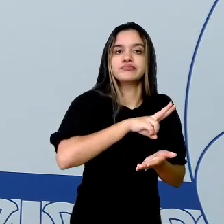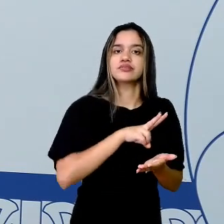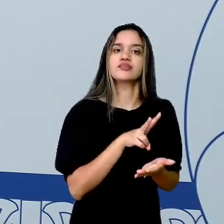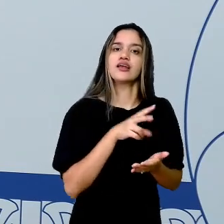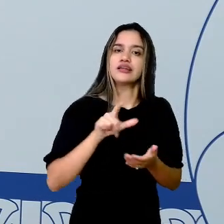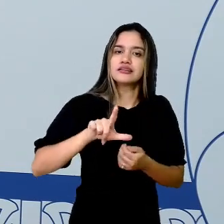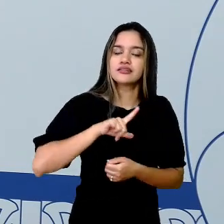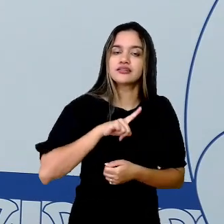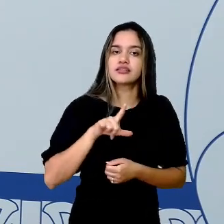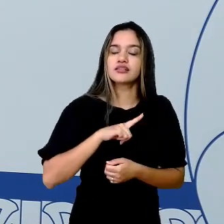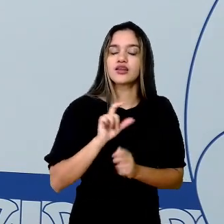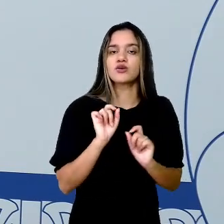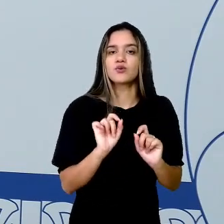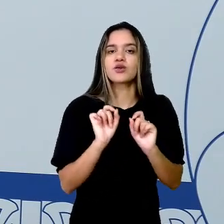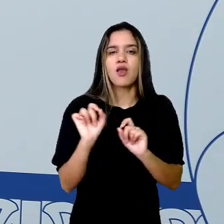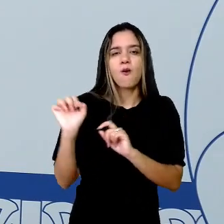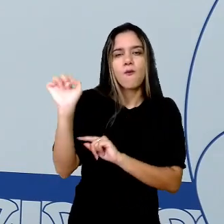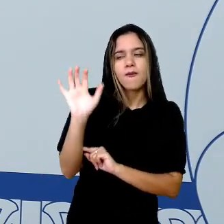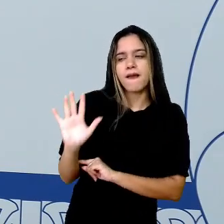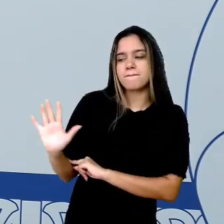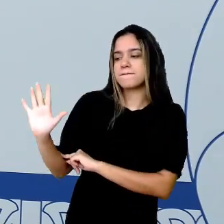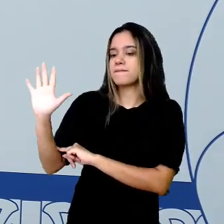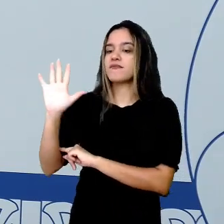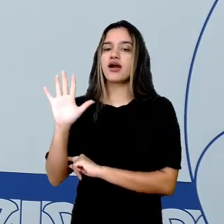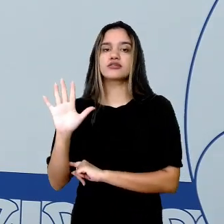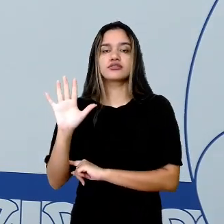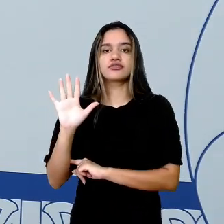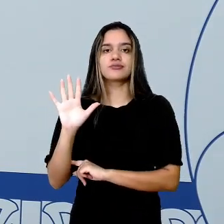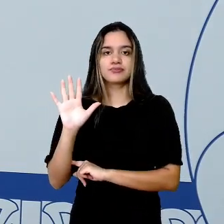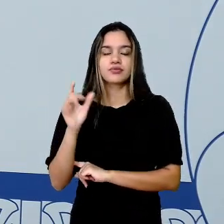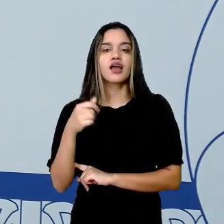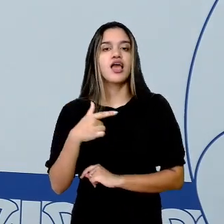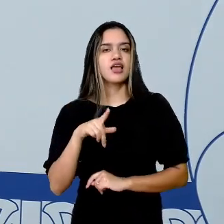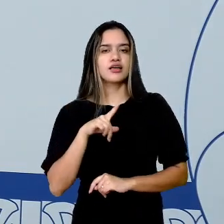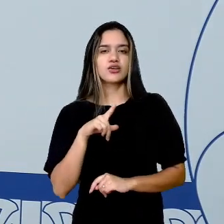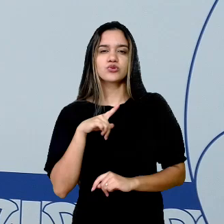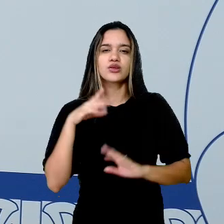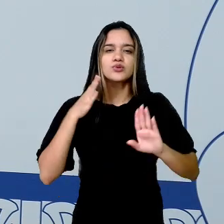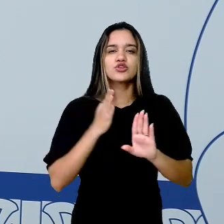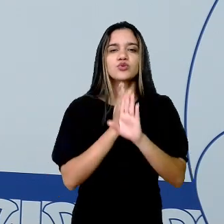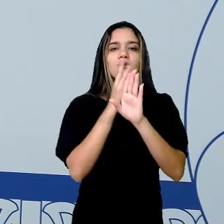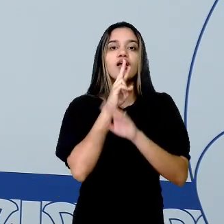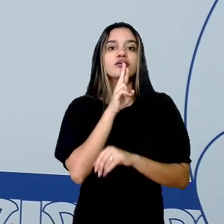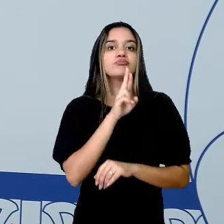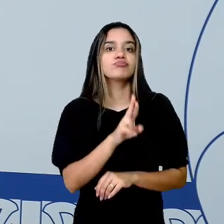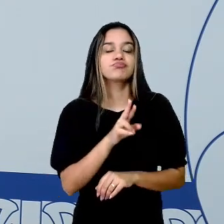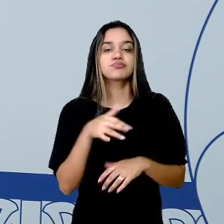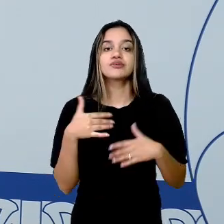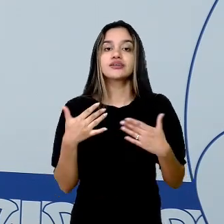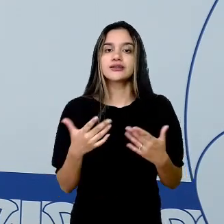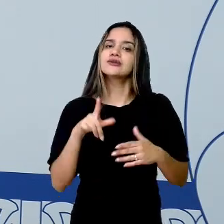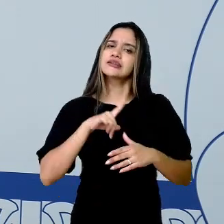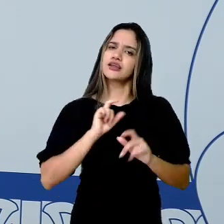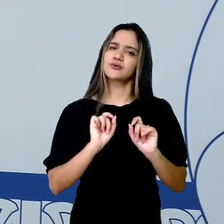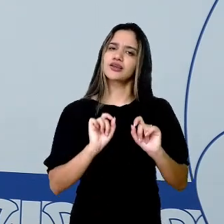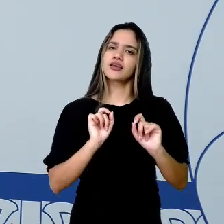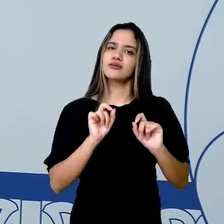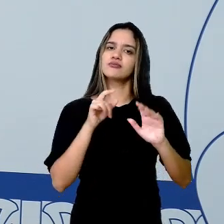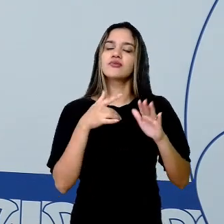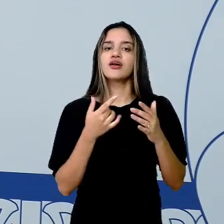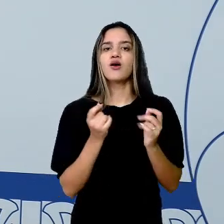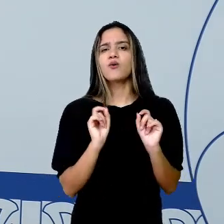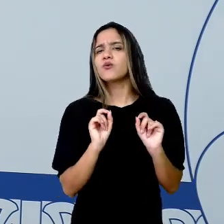tem uma questão que tem uma imagem e a partir dessa imagem eu tenho que descobr a resposta a gente também tem uma questão de